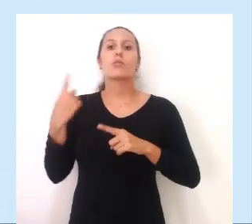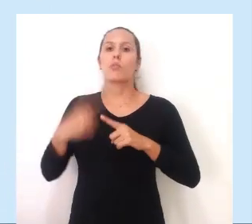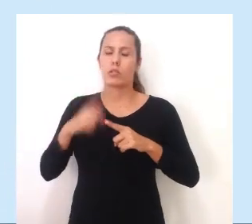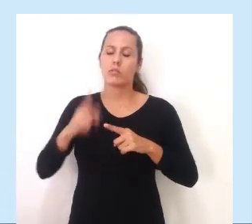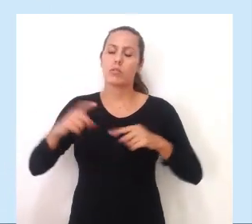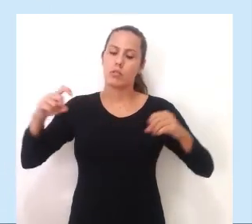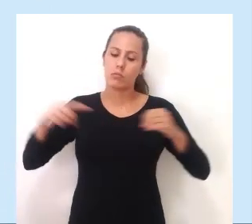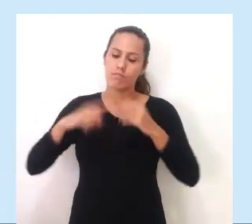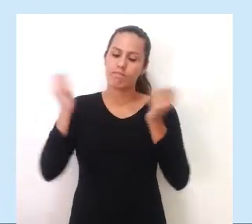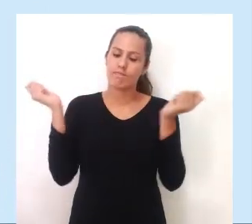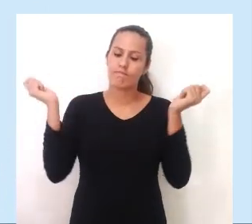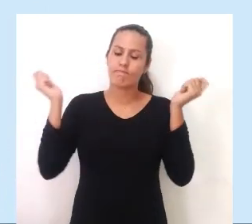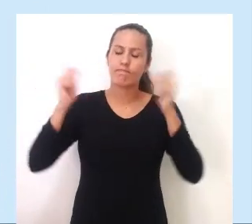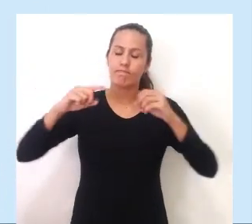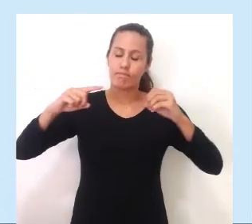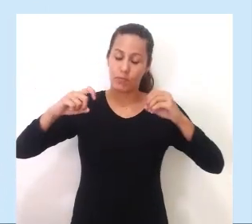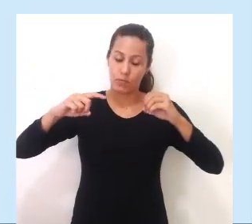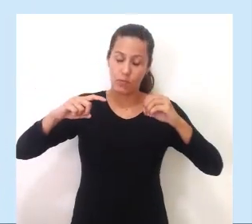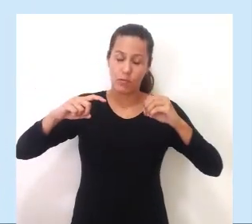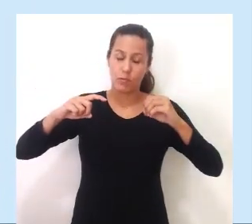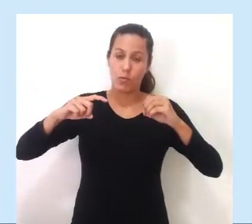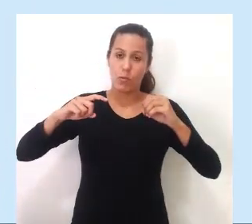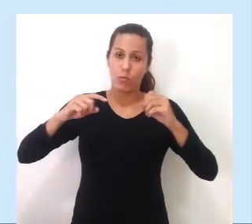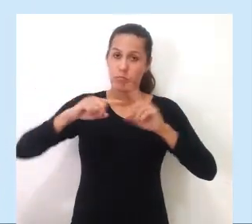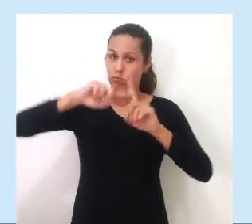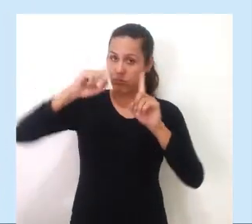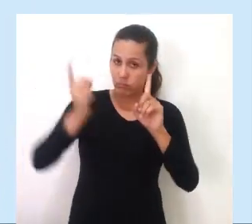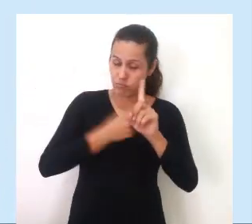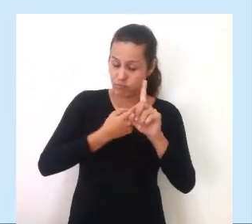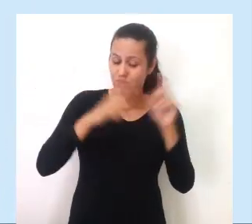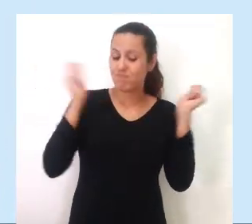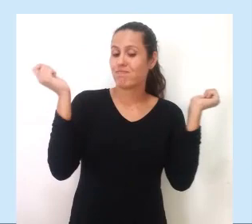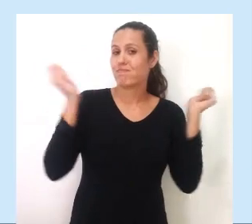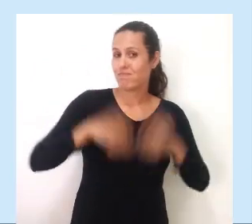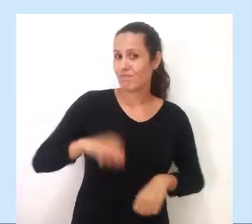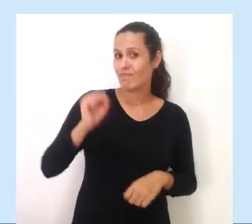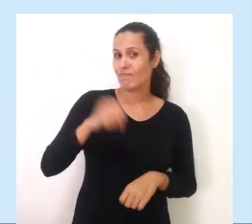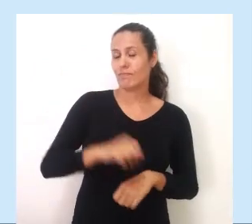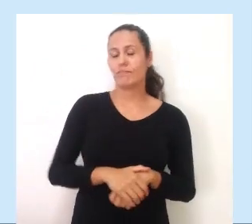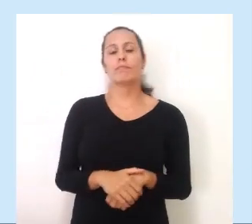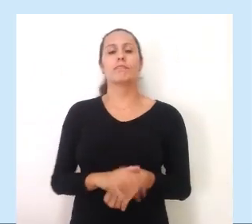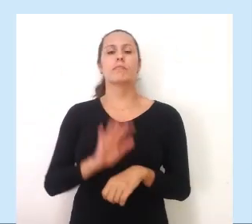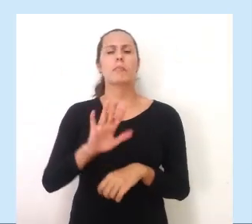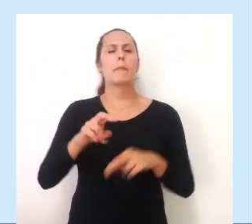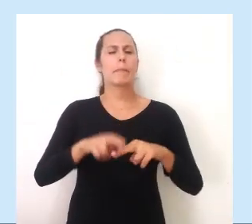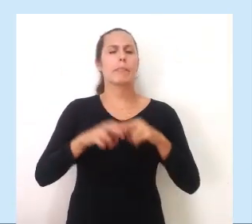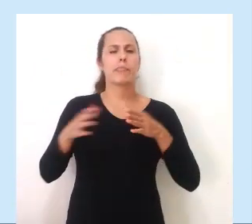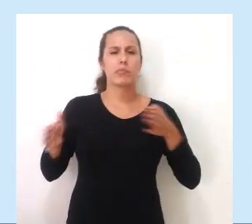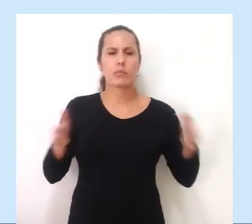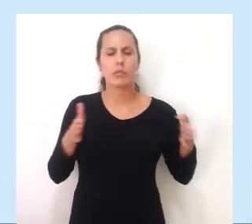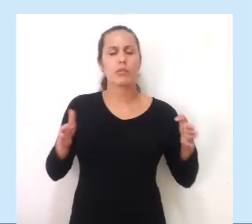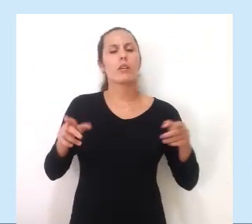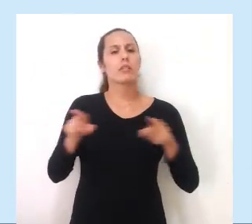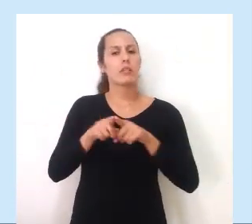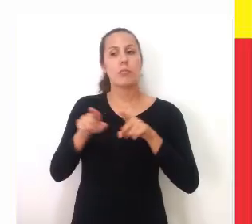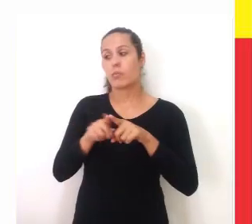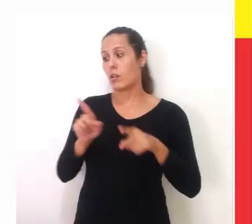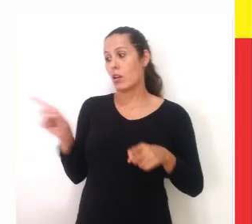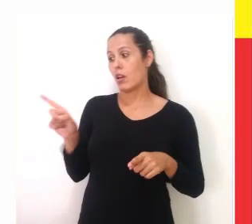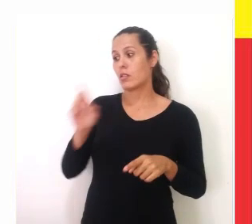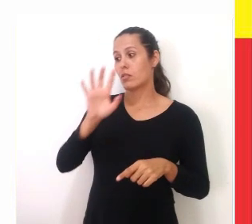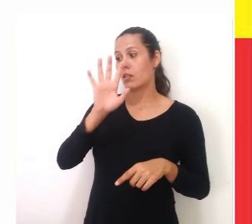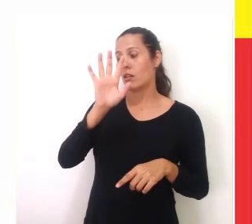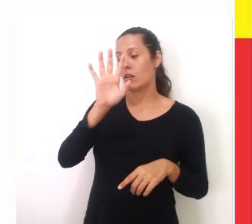a probabilidade de engravidar é imensa. Além disso, nesses períodos, conforme a